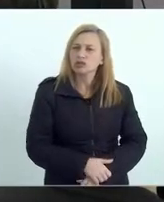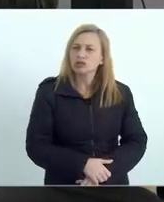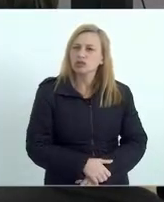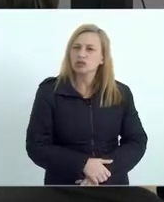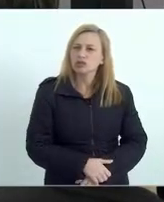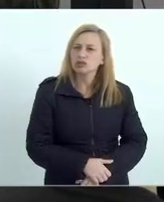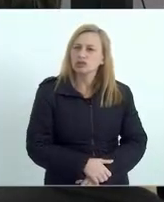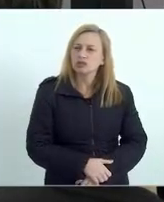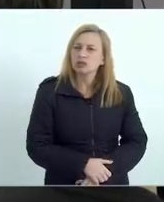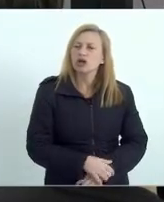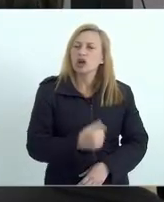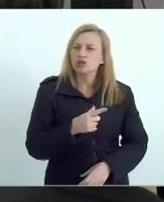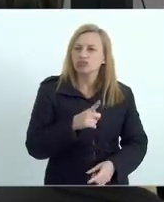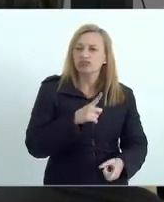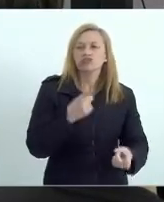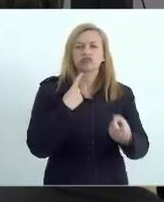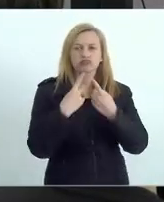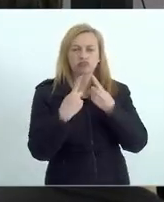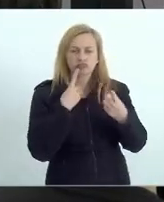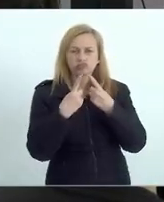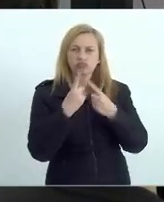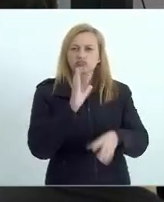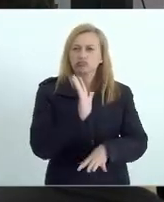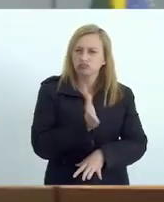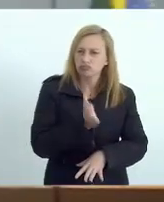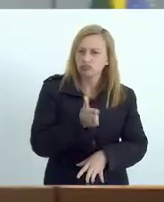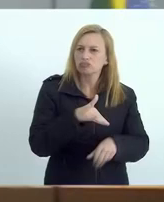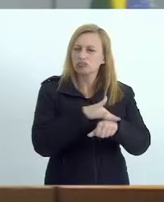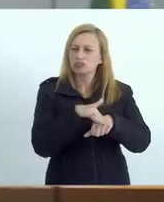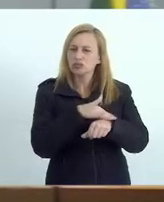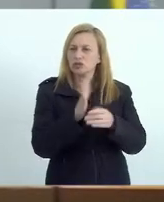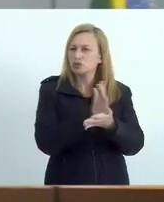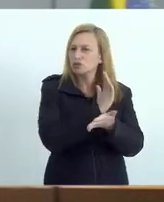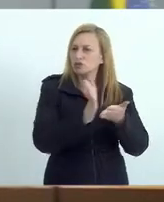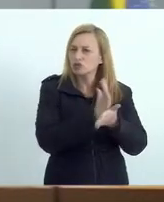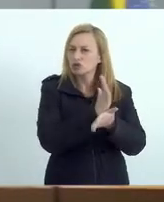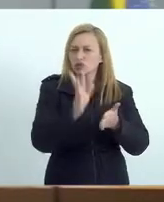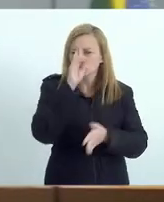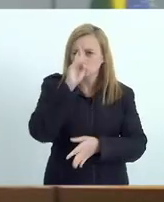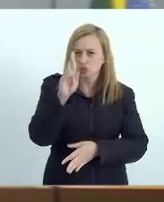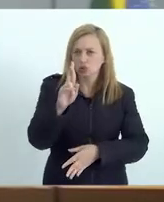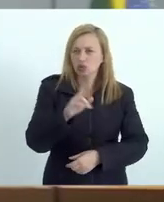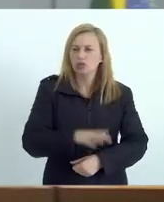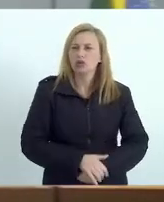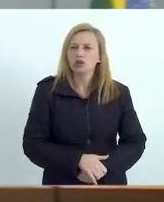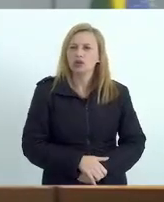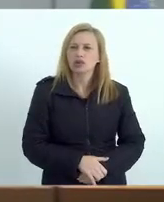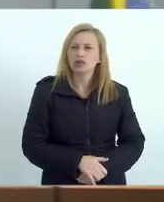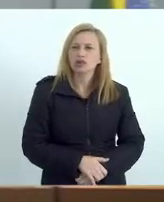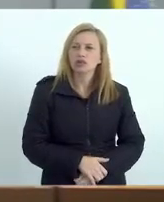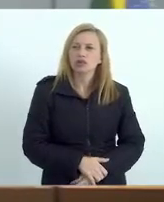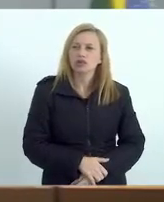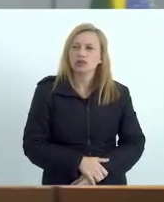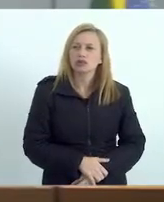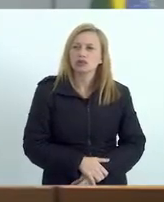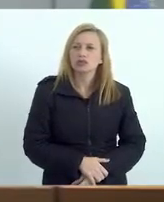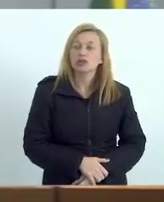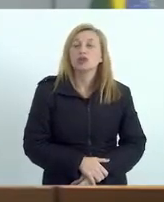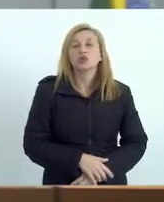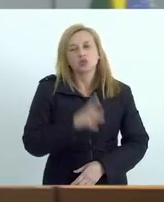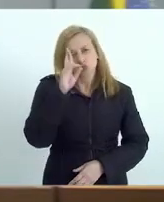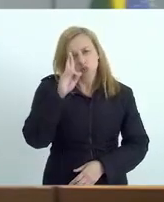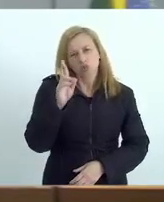Inclusive eu tenho debatido já conversei com seu algumas vezes o senhor críticos eu